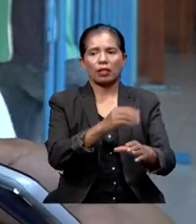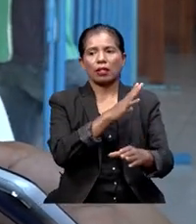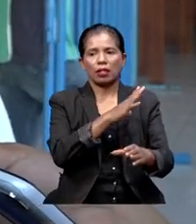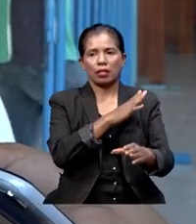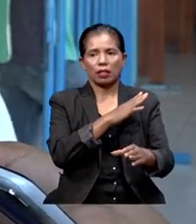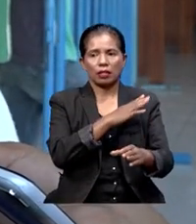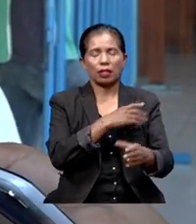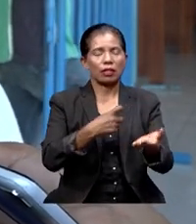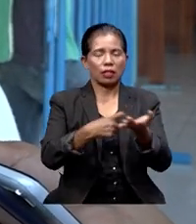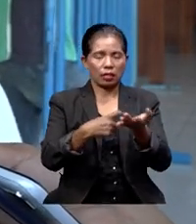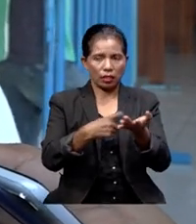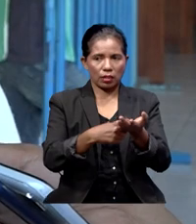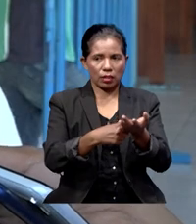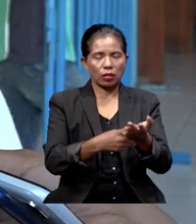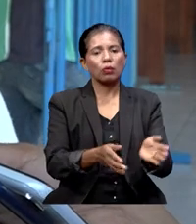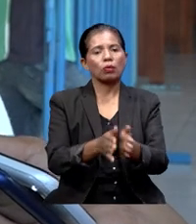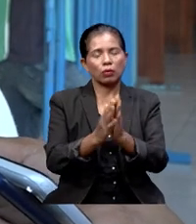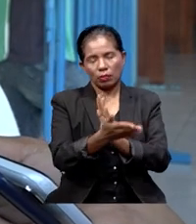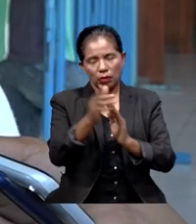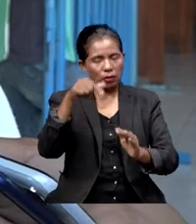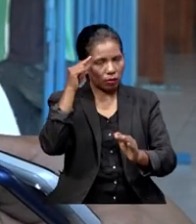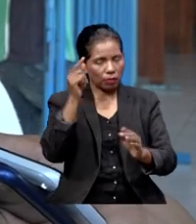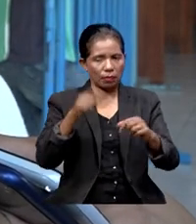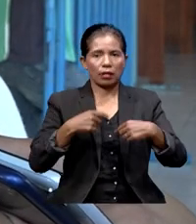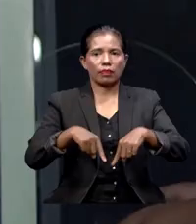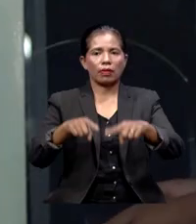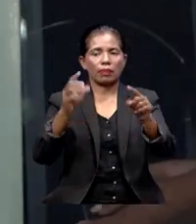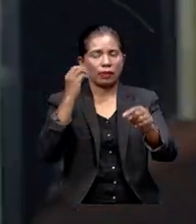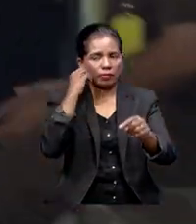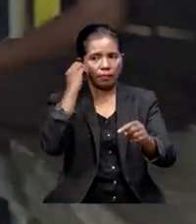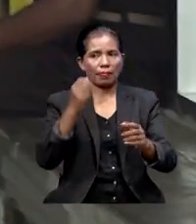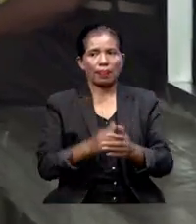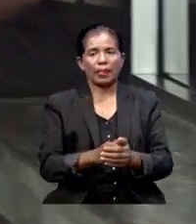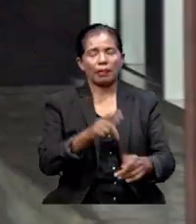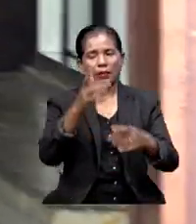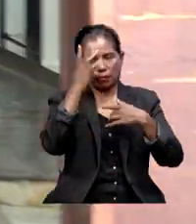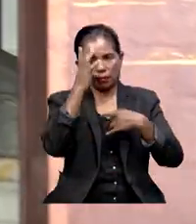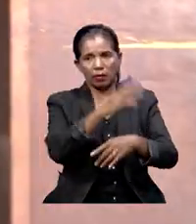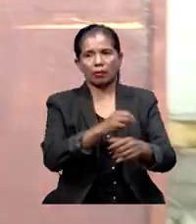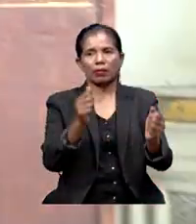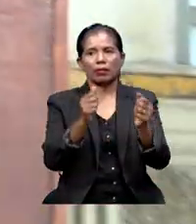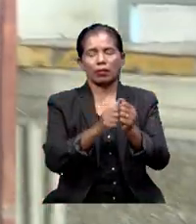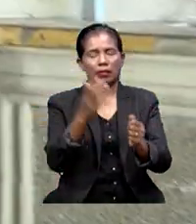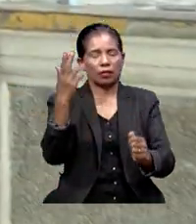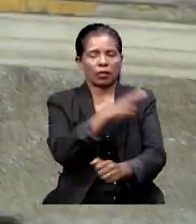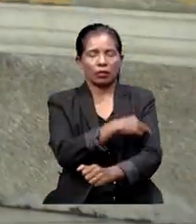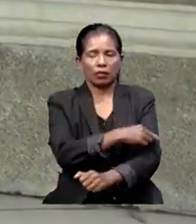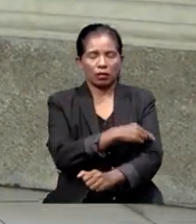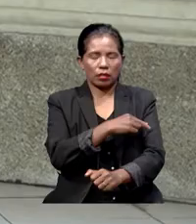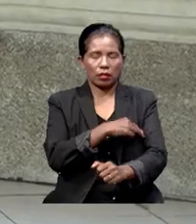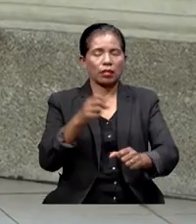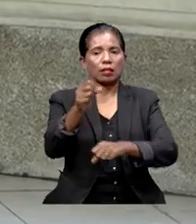tona tiket husi be iminia governo haruko maine bele fila paciente timoruan sanoisen hitu makhalau hela tratamento e hospital Kuala